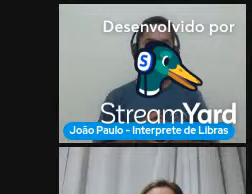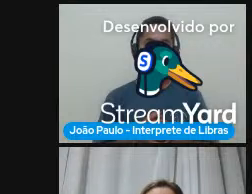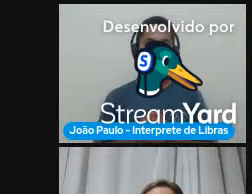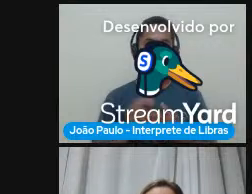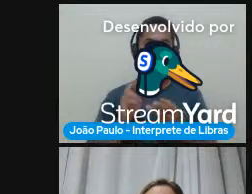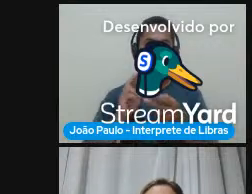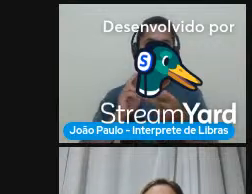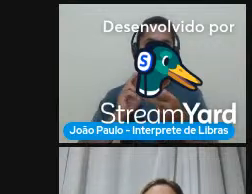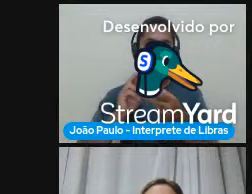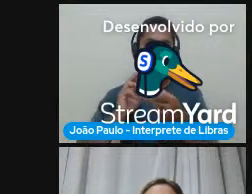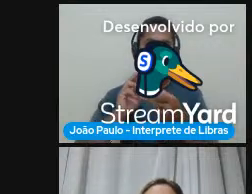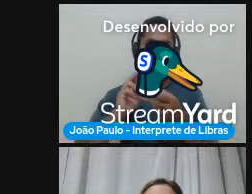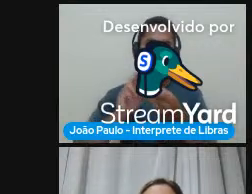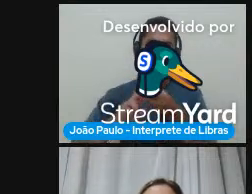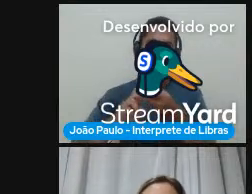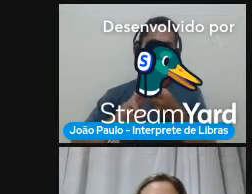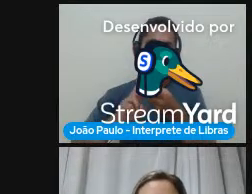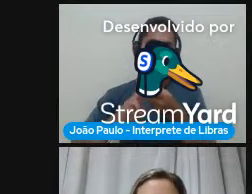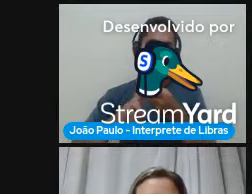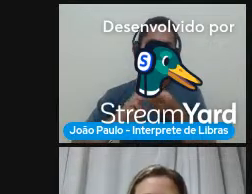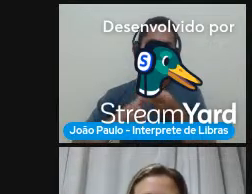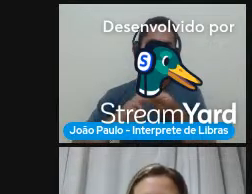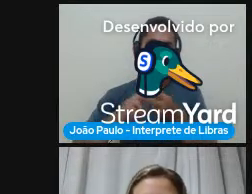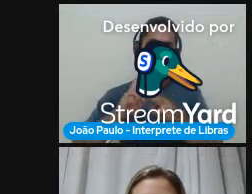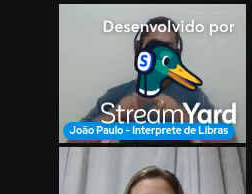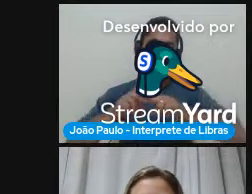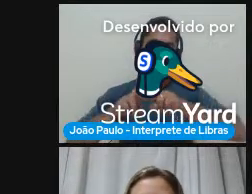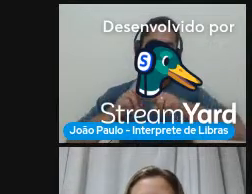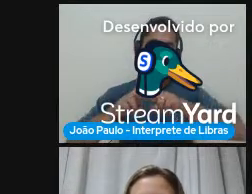Travou. Acho que travou.